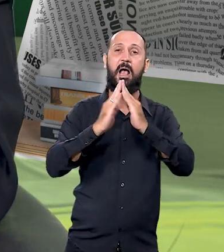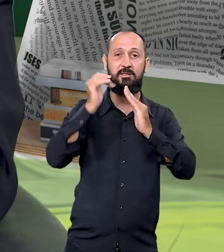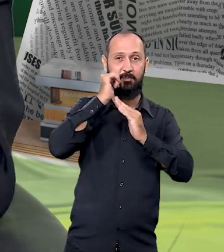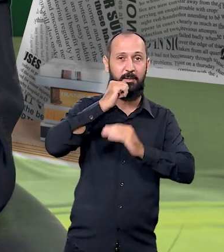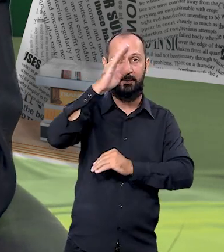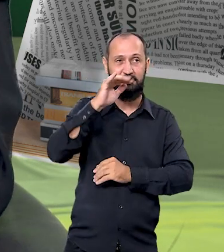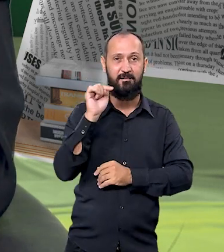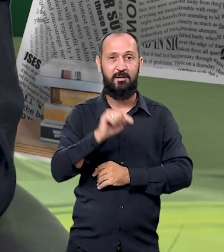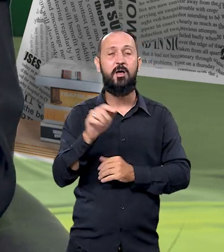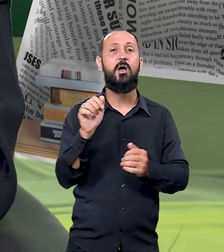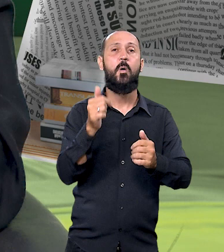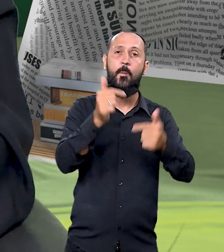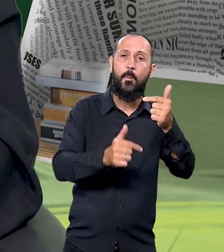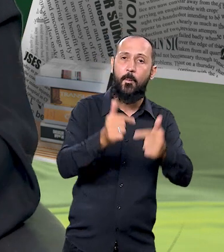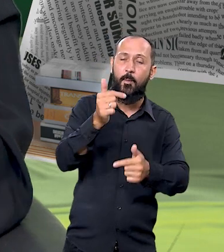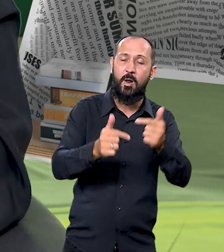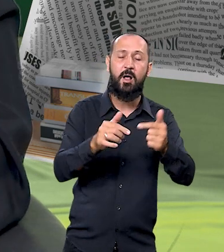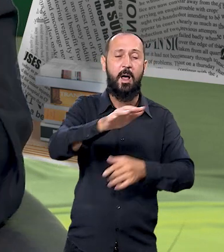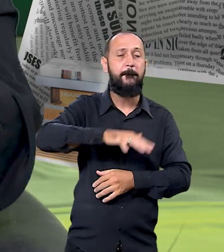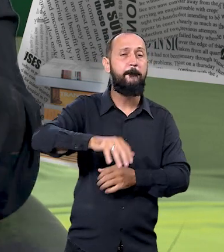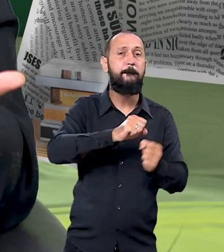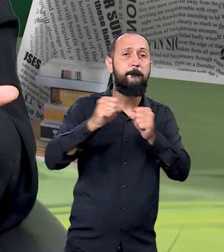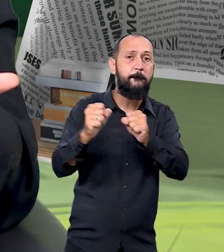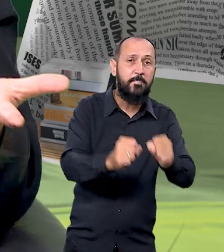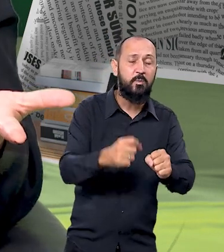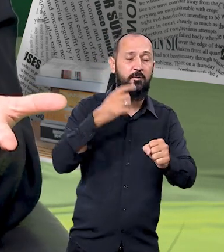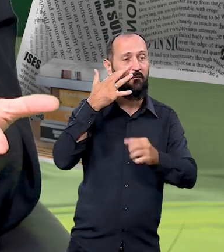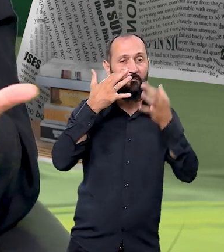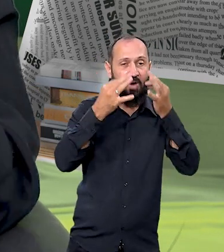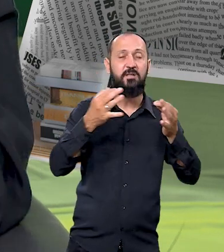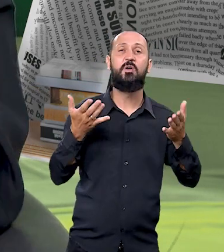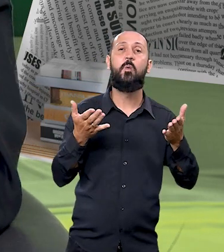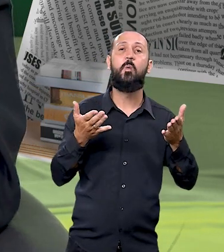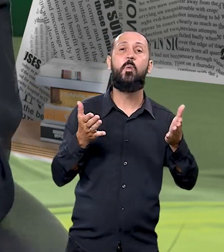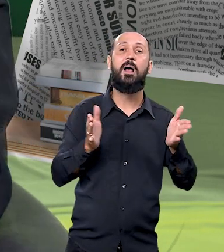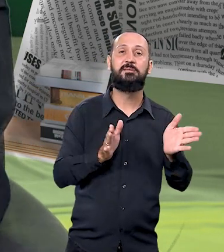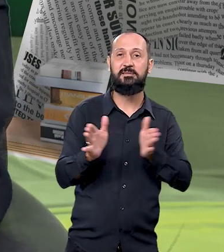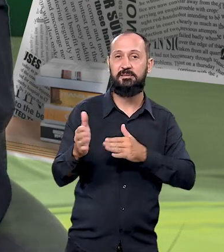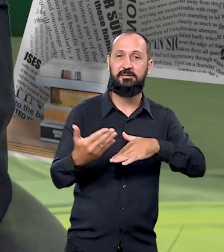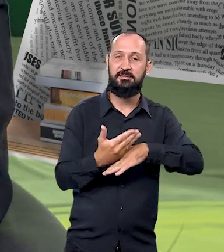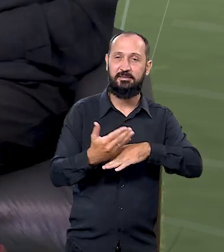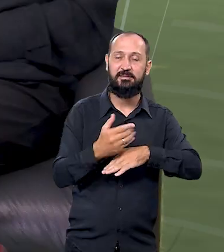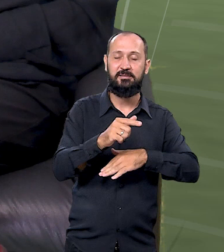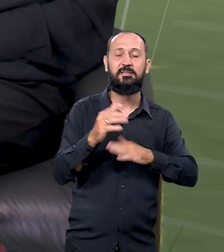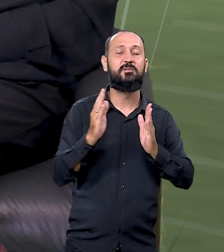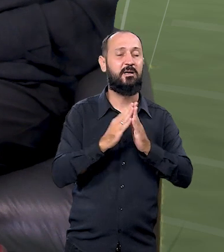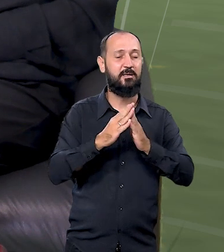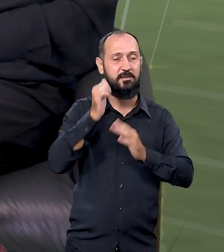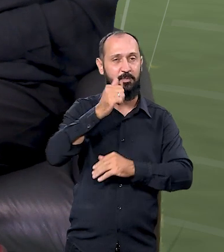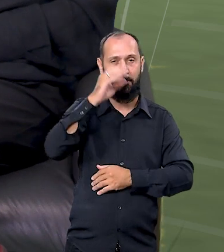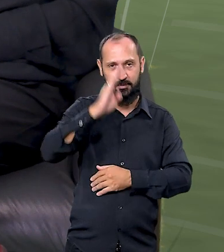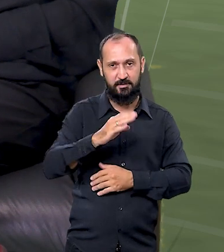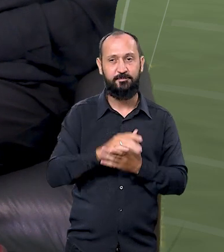público local, junto com o governo do estado, possa olhar também para o acesso das mulheres ribeirinhas à Casa da Mulher Brasileira. E você tem